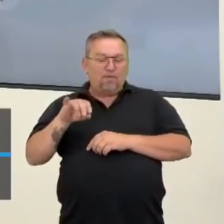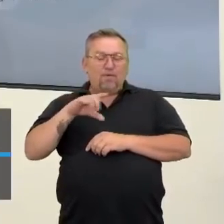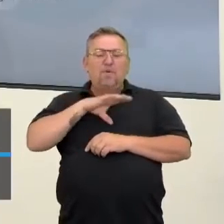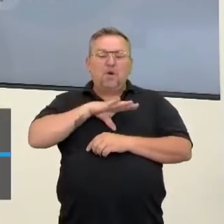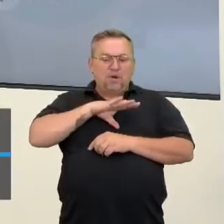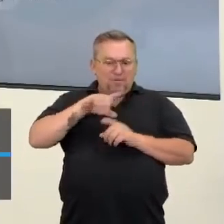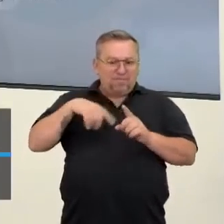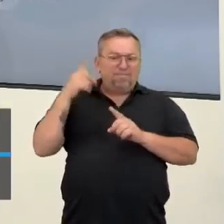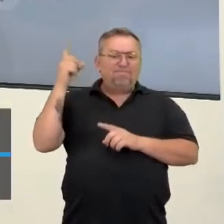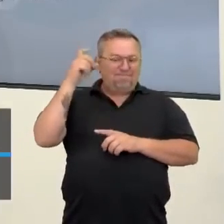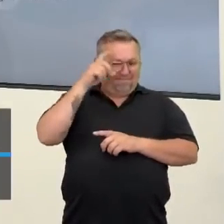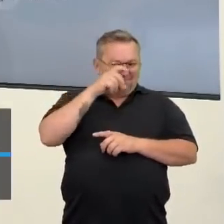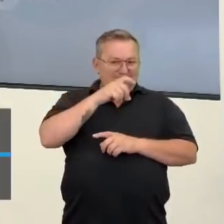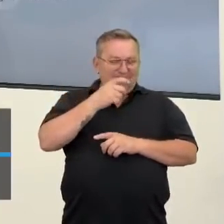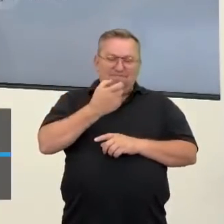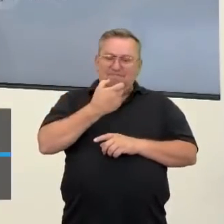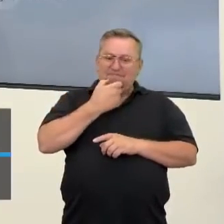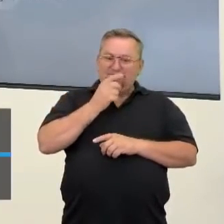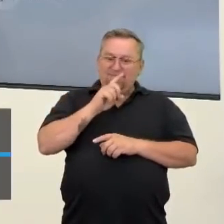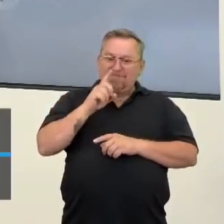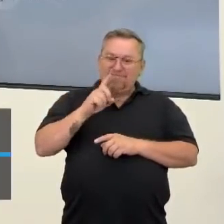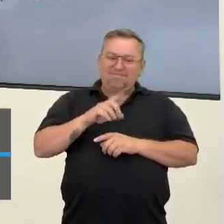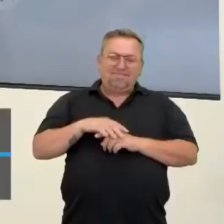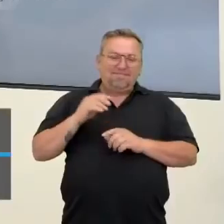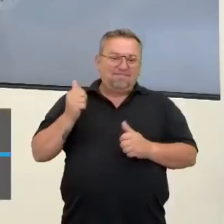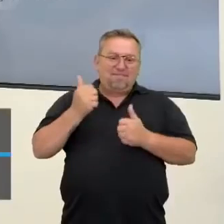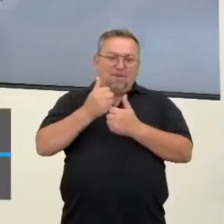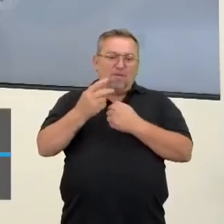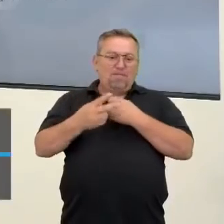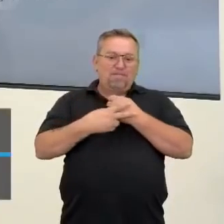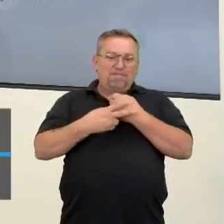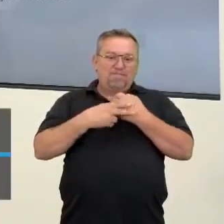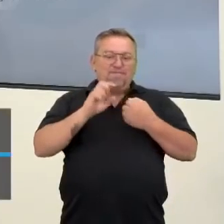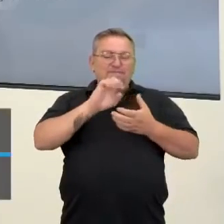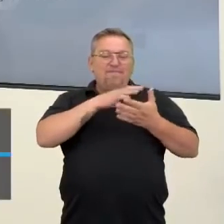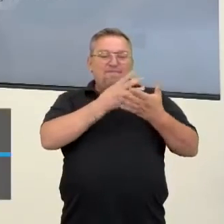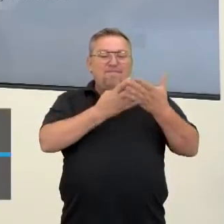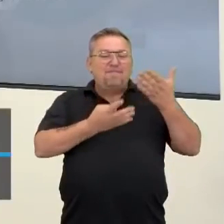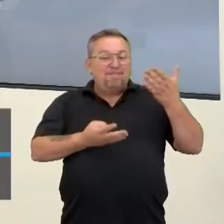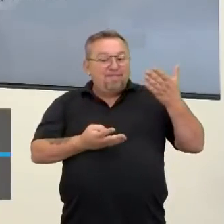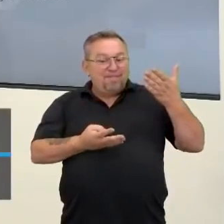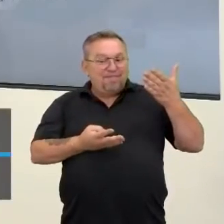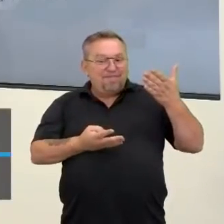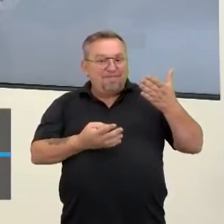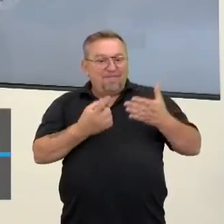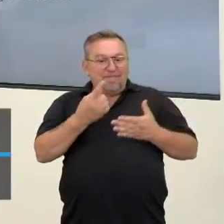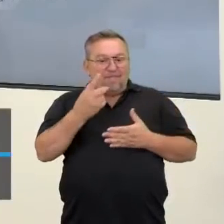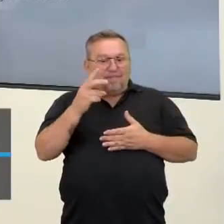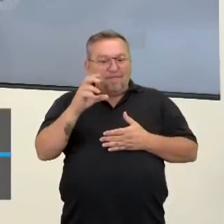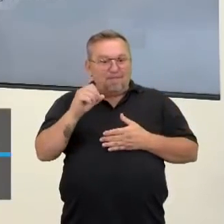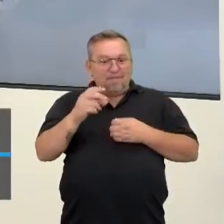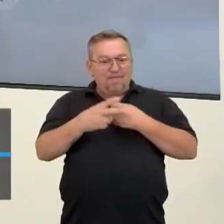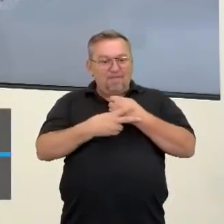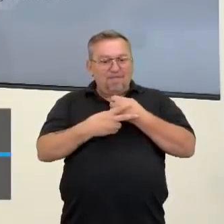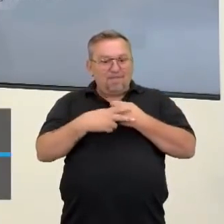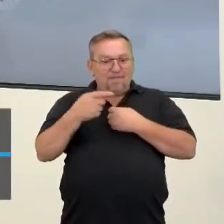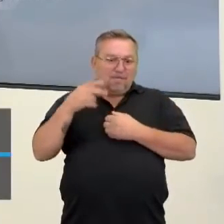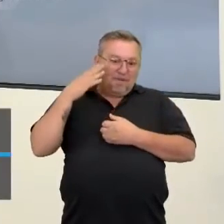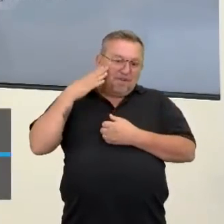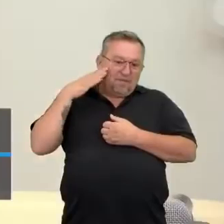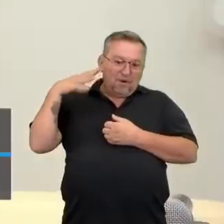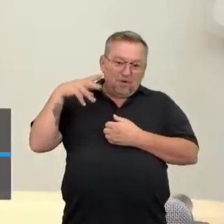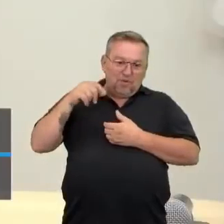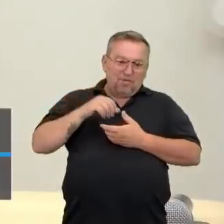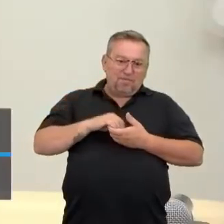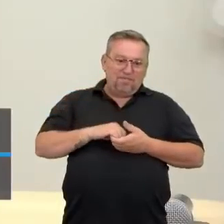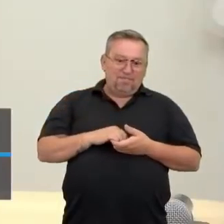difícil, né? Só para pensar. Em inglês não, é só colocar ed no verbo lá ou a tabelinha, né? São 150 verbos. A gente precisa saber os 150 verbos de